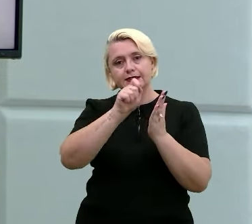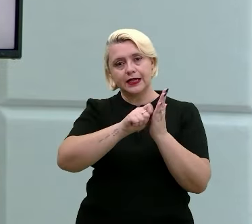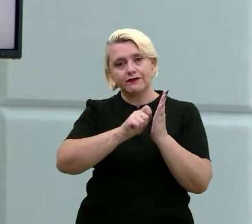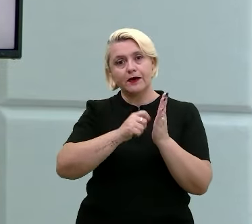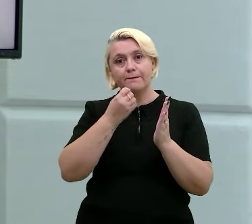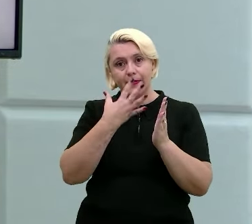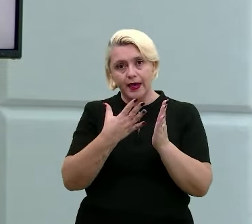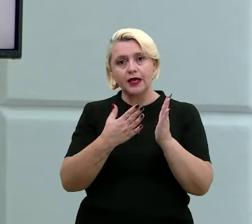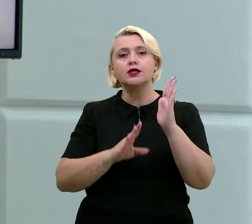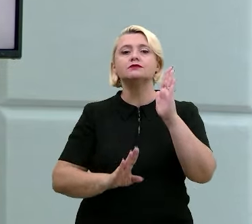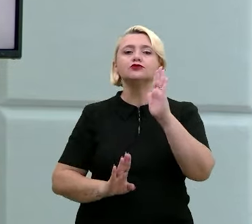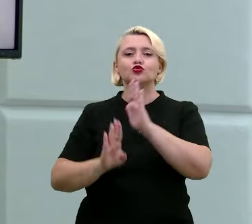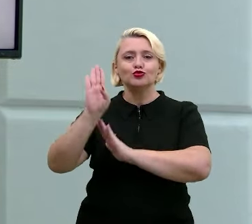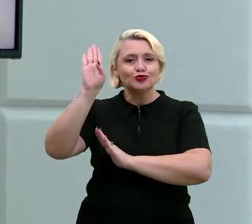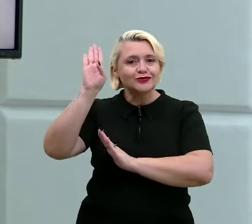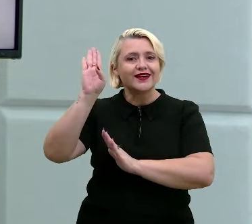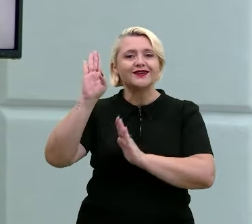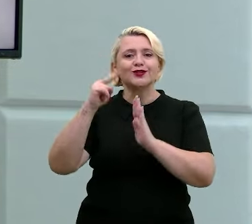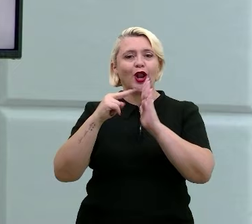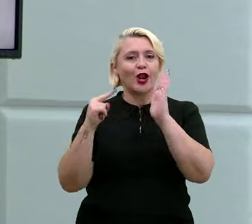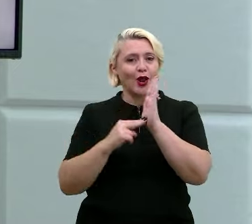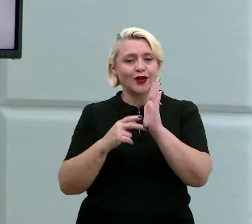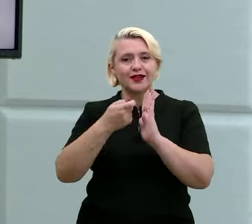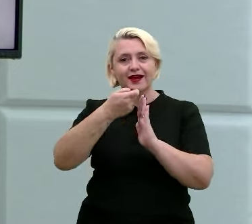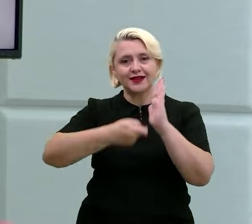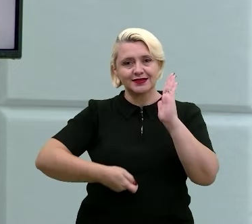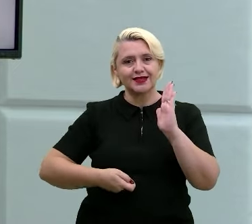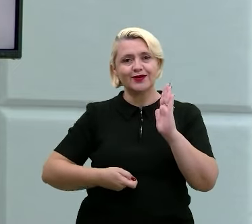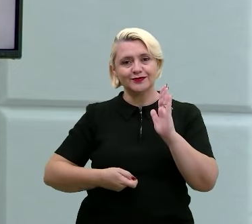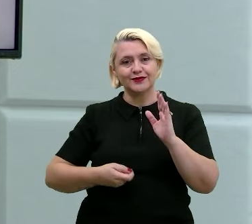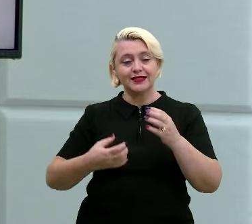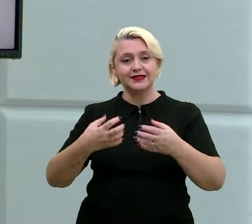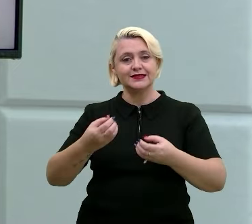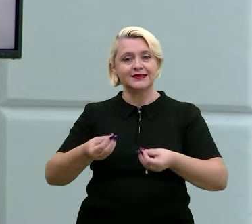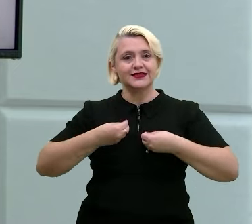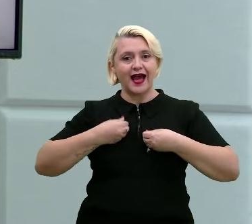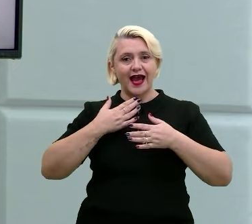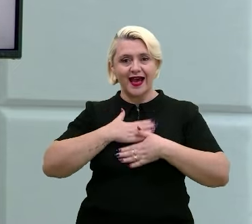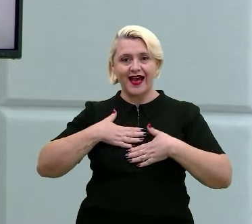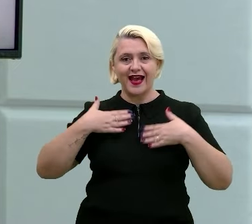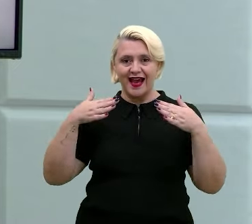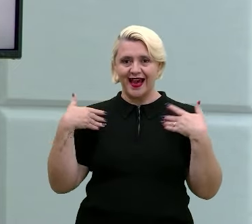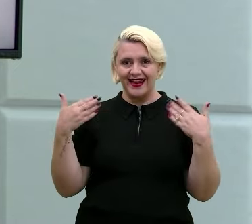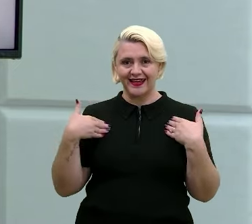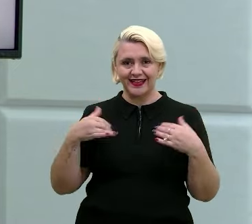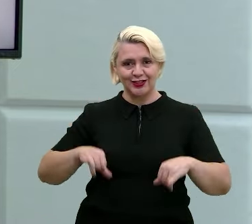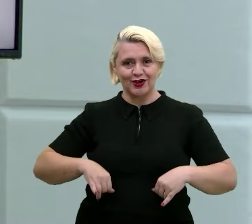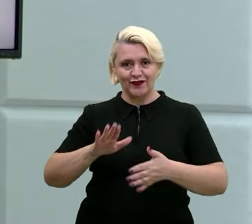redação com alegria e sem sofrimento nenhum, tá certo?